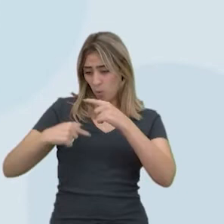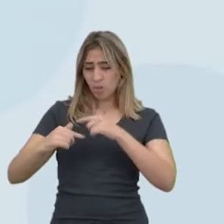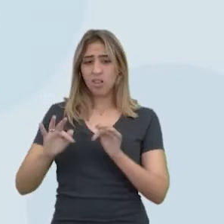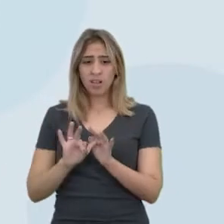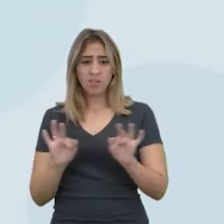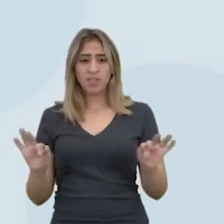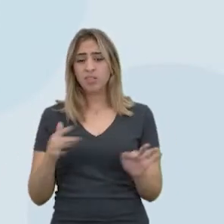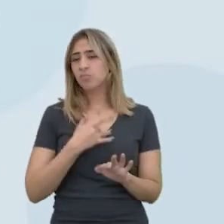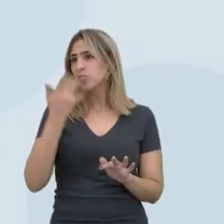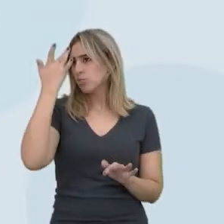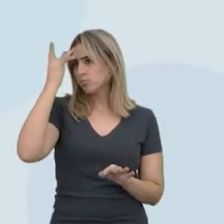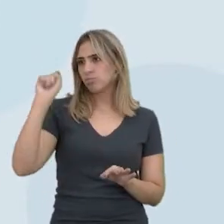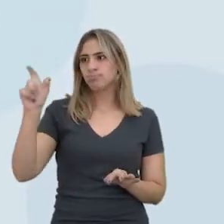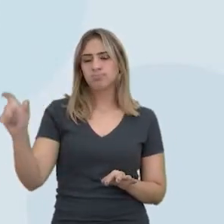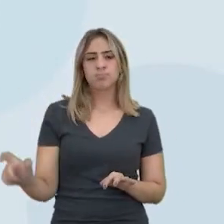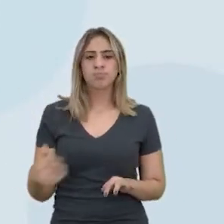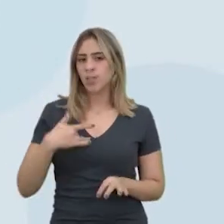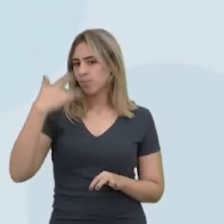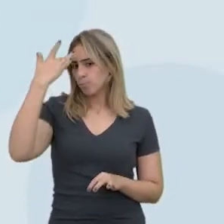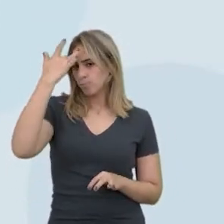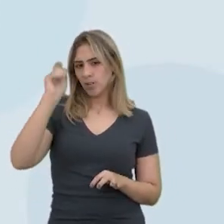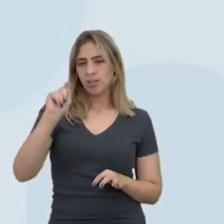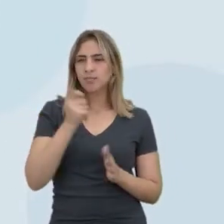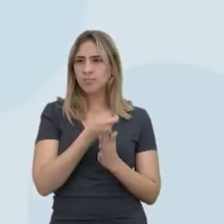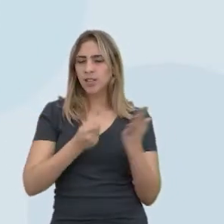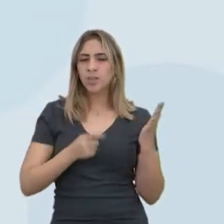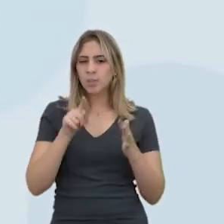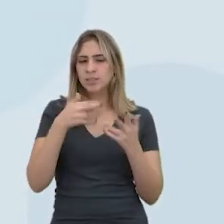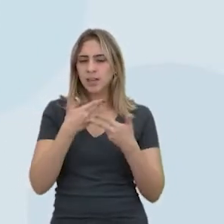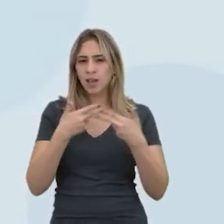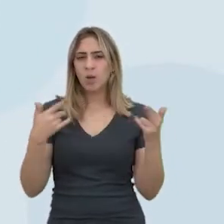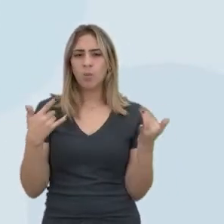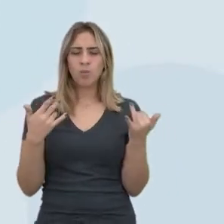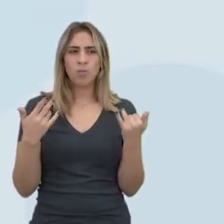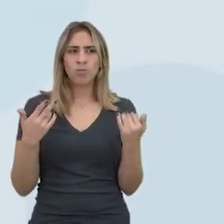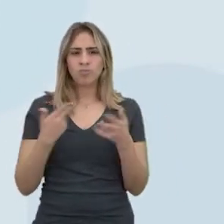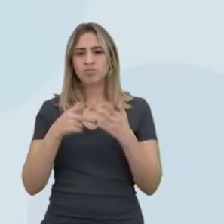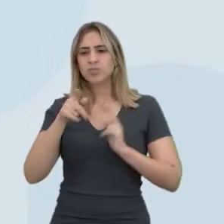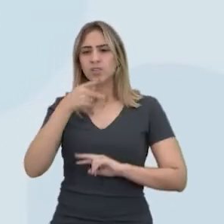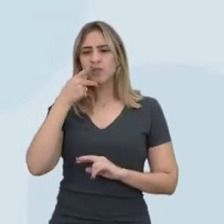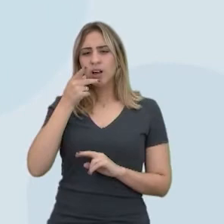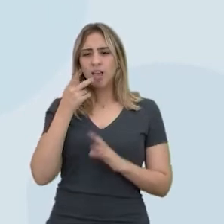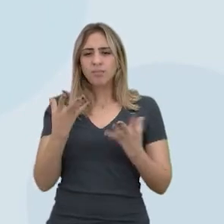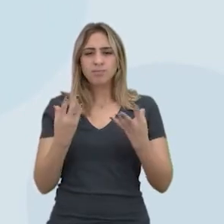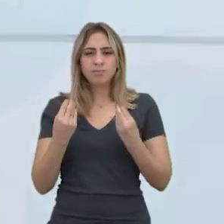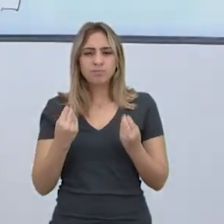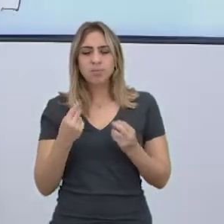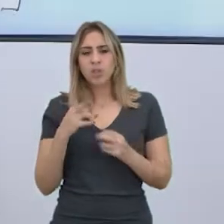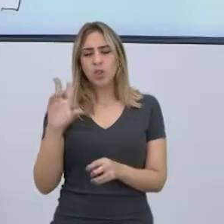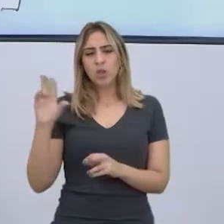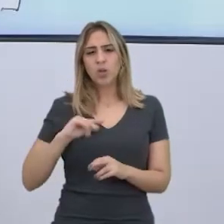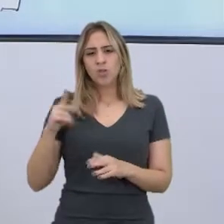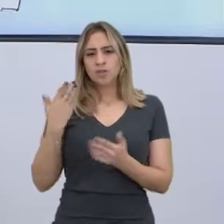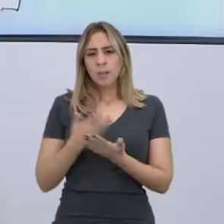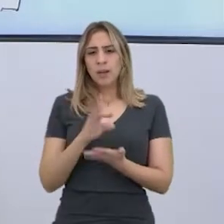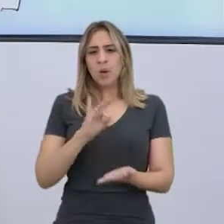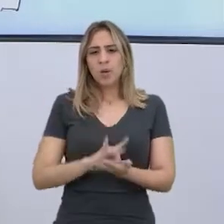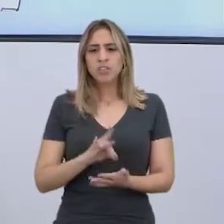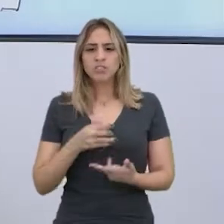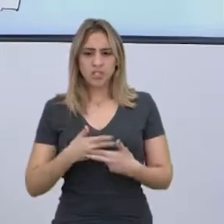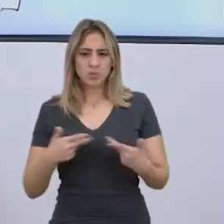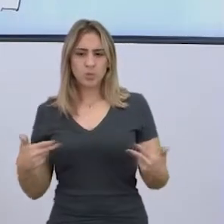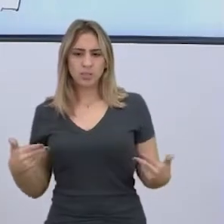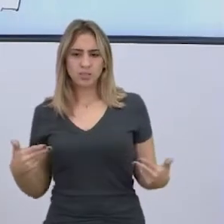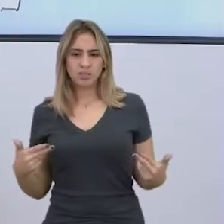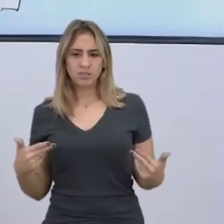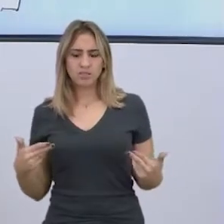sei a autoria, de verdade não sei, mas é algo que... Sabe quando você fala tantas vezes que você perde a origem daquilo?